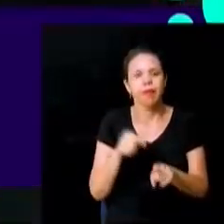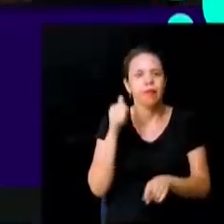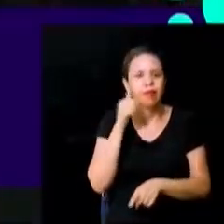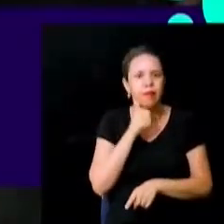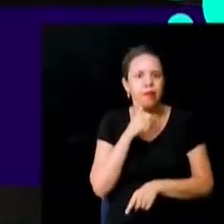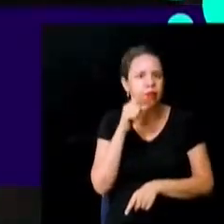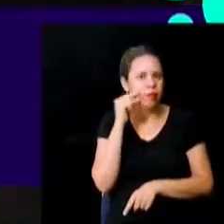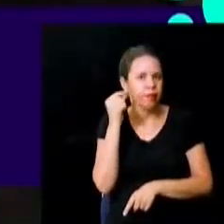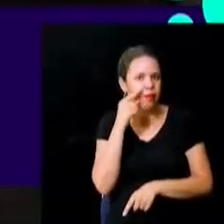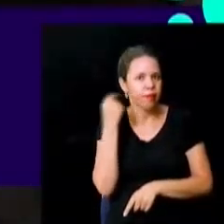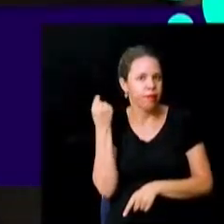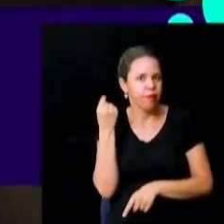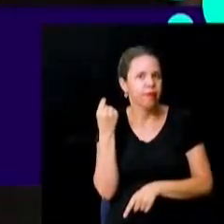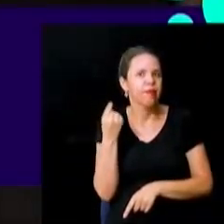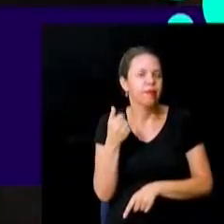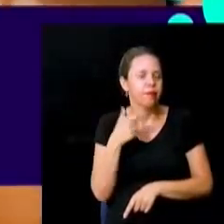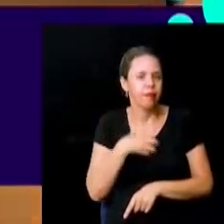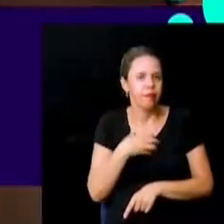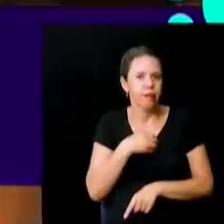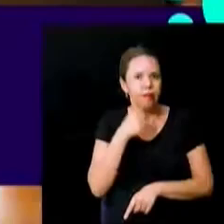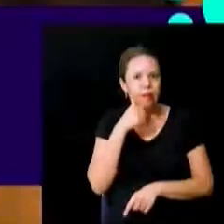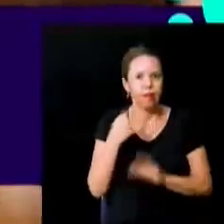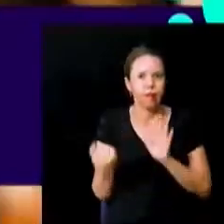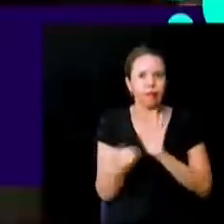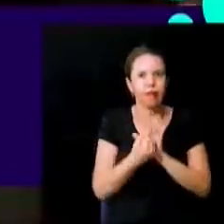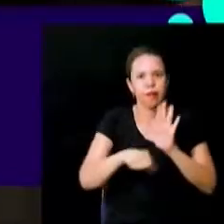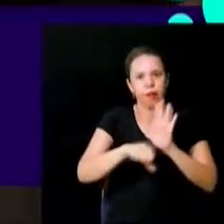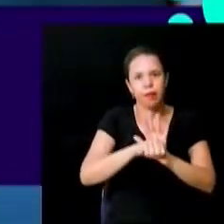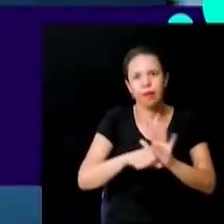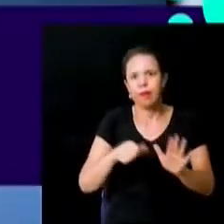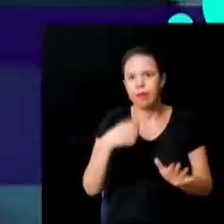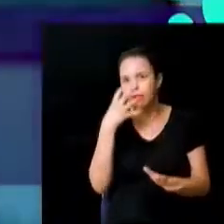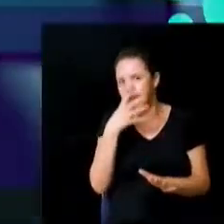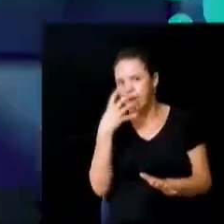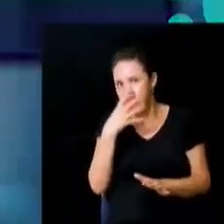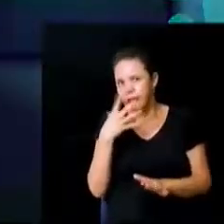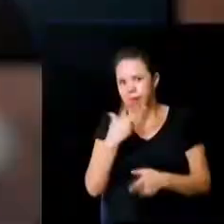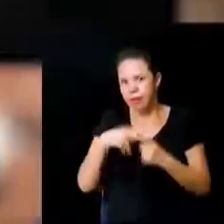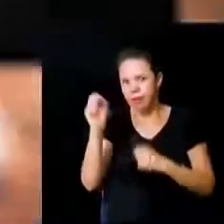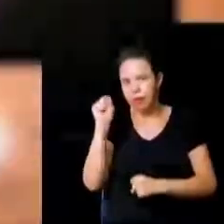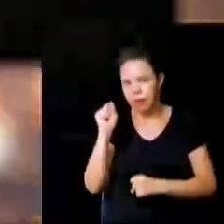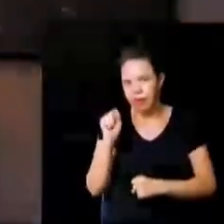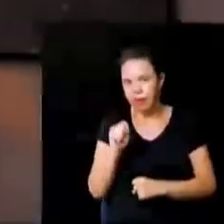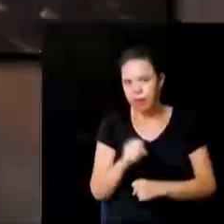Mulher Gato, ainda dividida entre o legado de crimes e a paixão pelo herói.